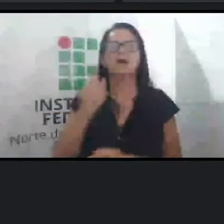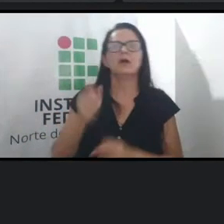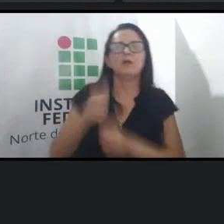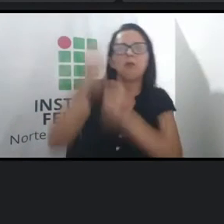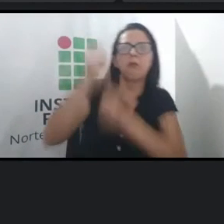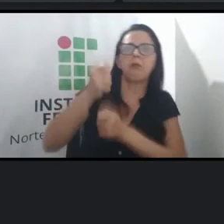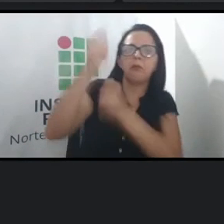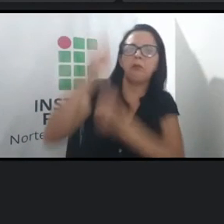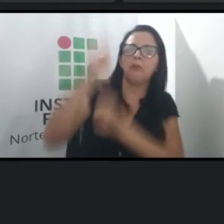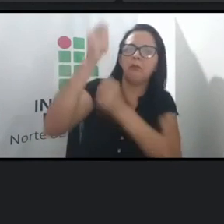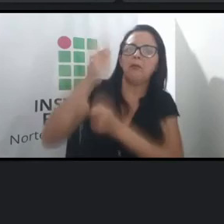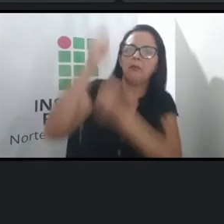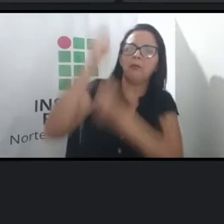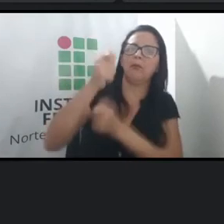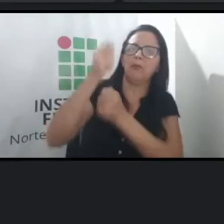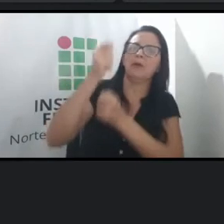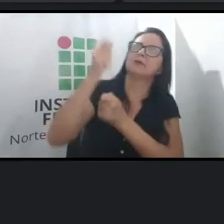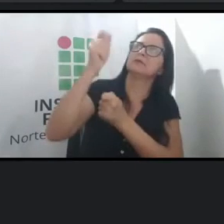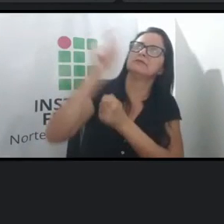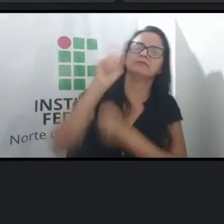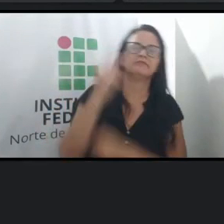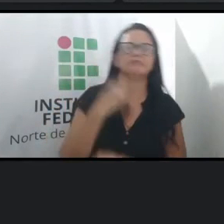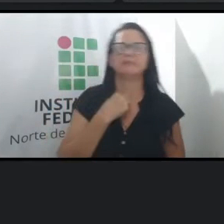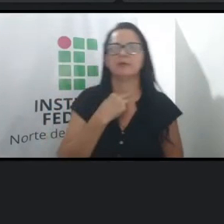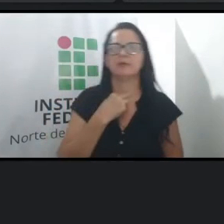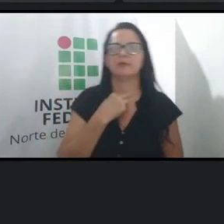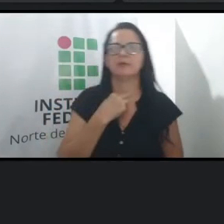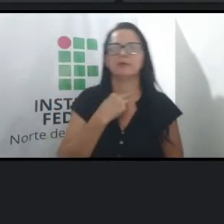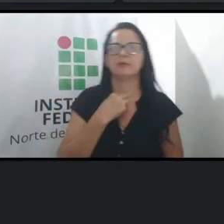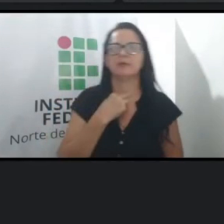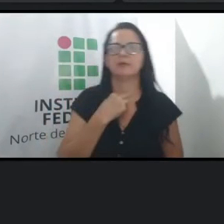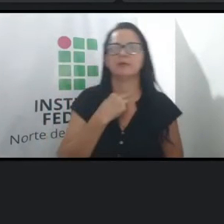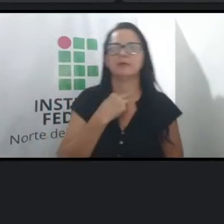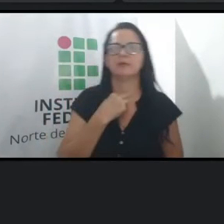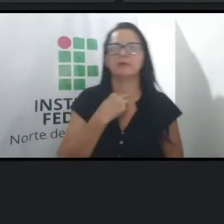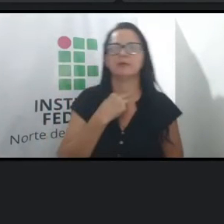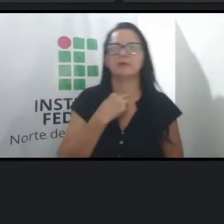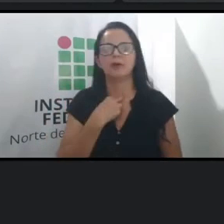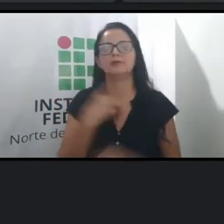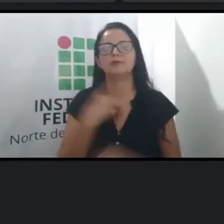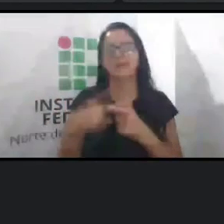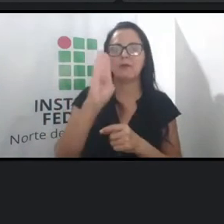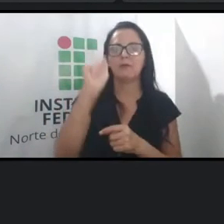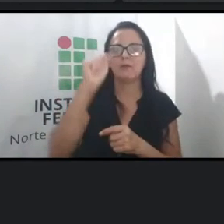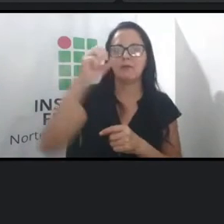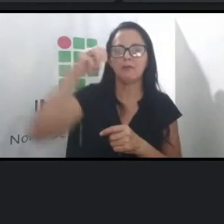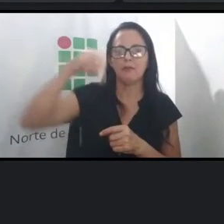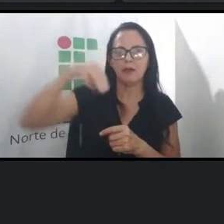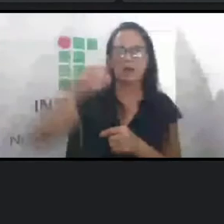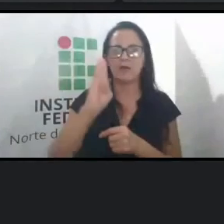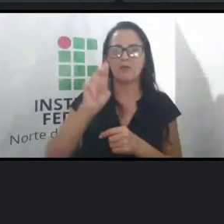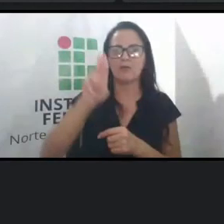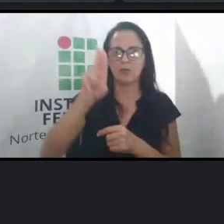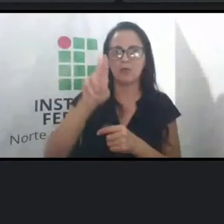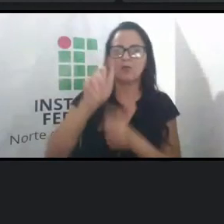de eletricidade. Em contato com a rede elétrica, pode ocasionar um curto-circuito. Lembramos também agora,